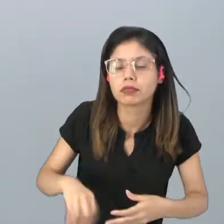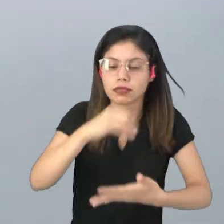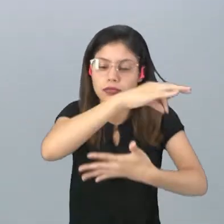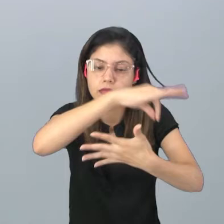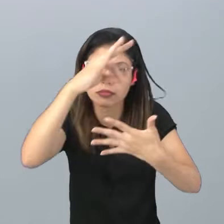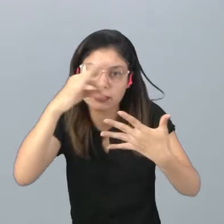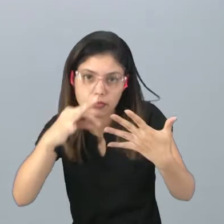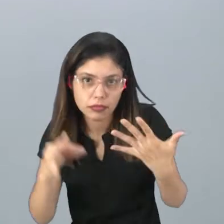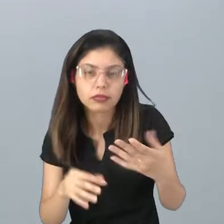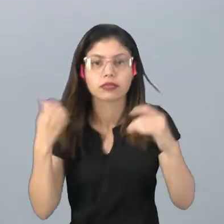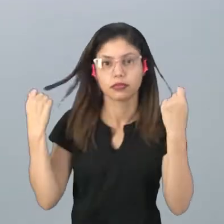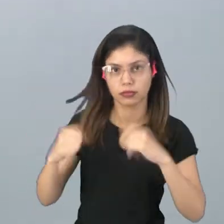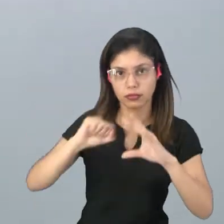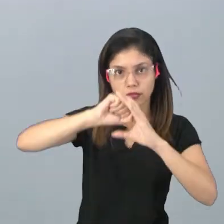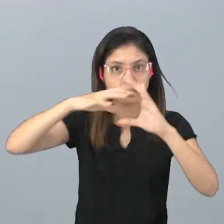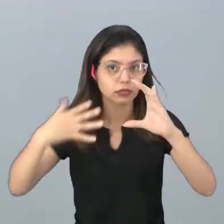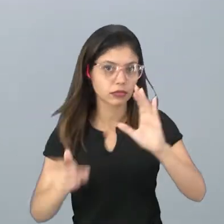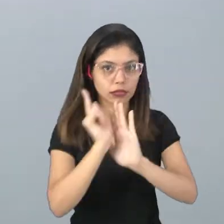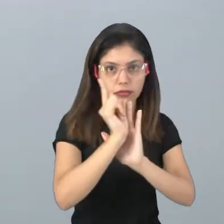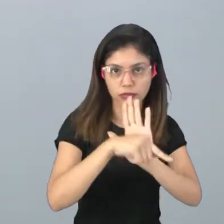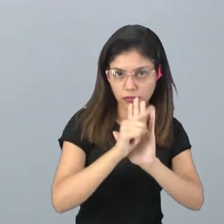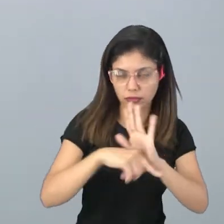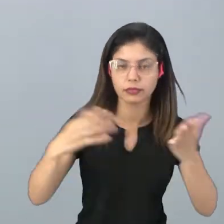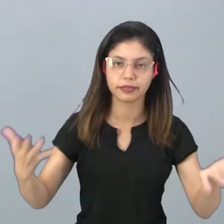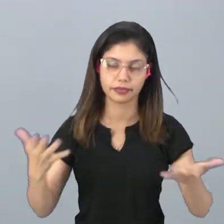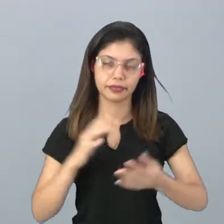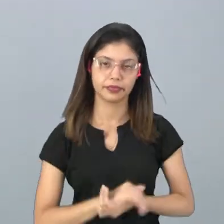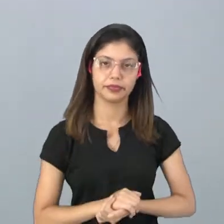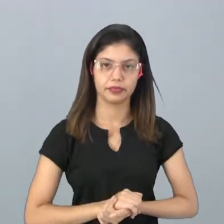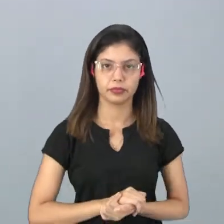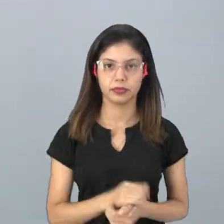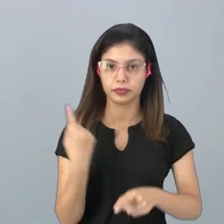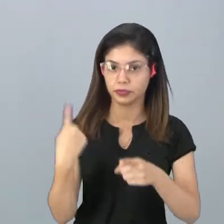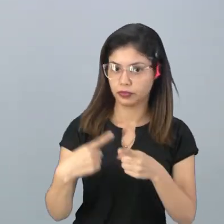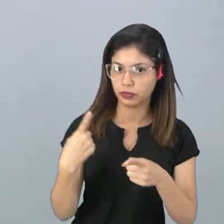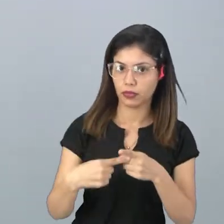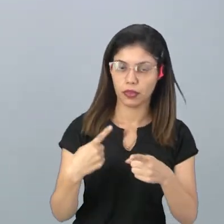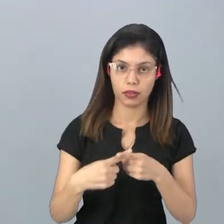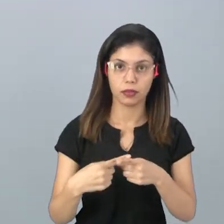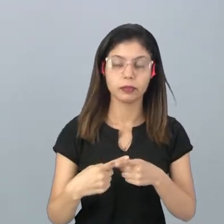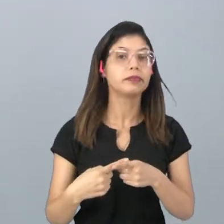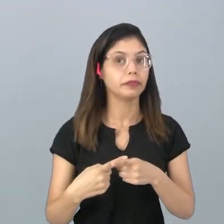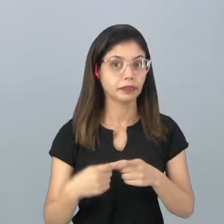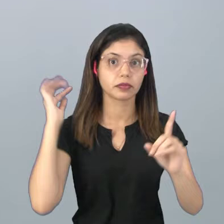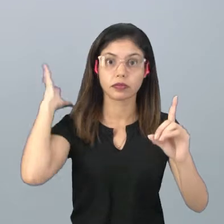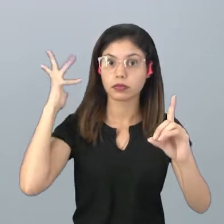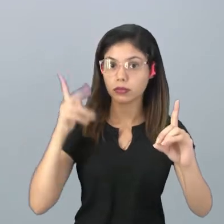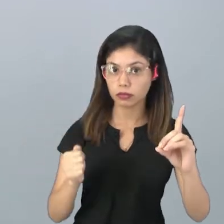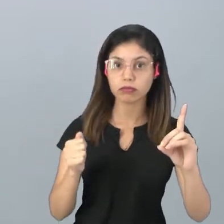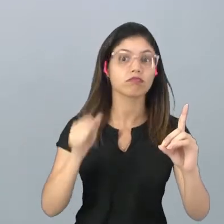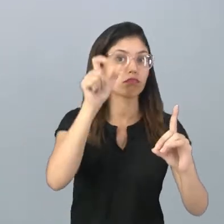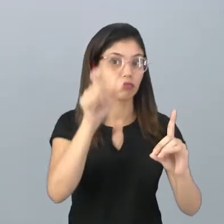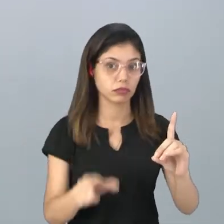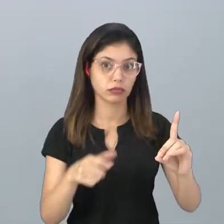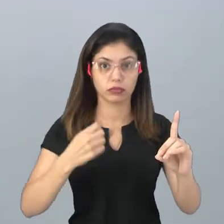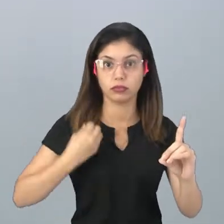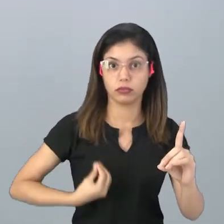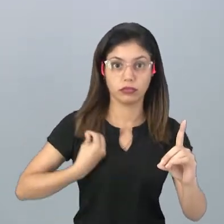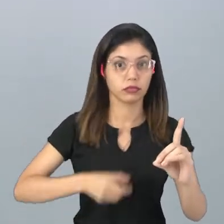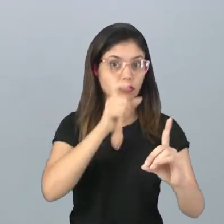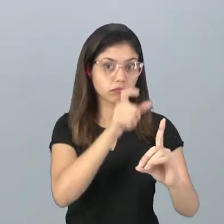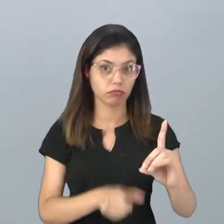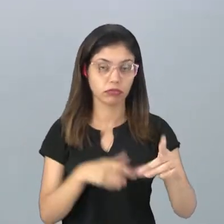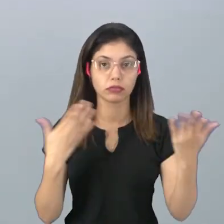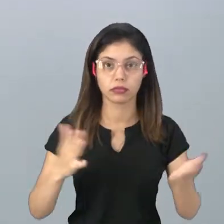biografia, quais são as características desse gênero textual. Tá? Porque biografia é quando eu escrevo sobre a vida de